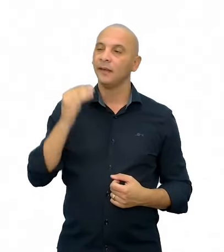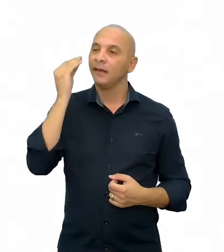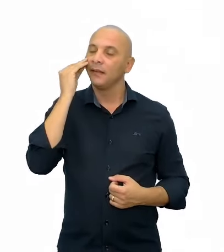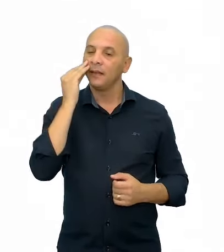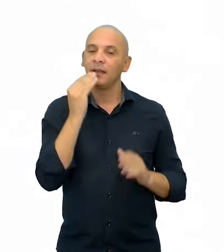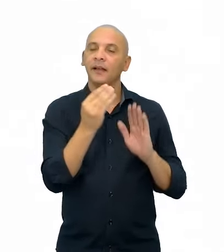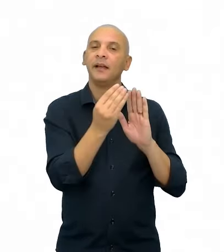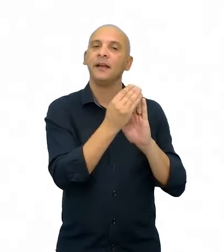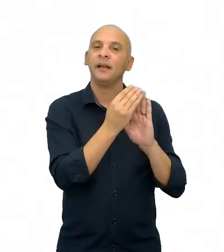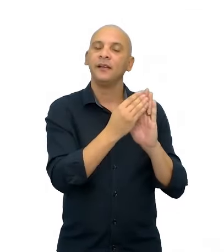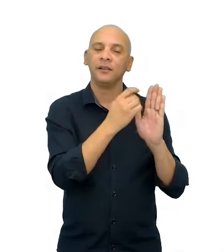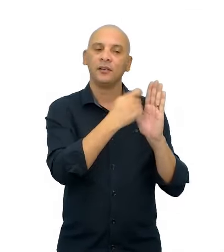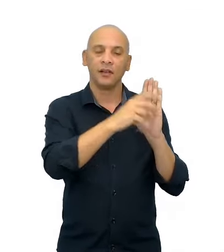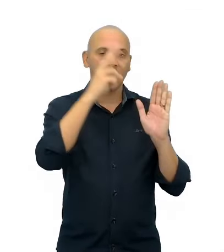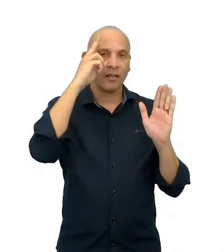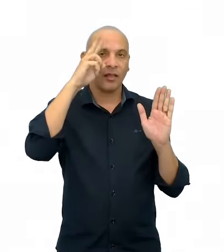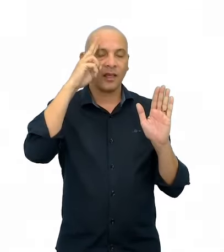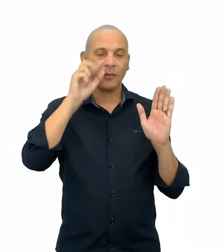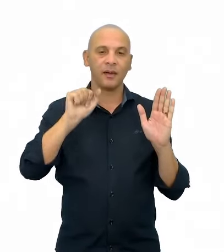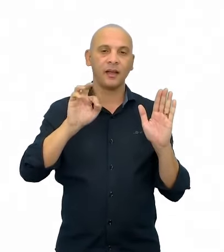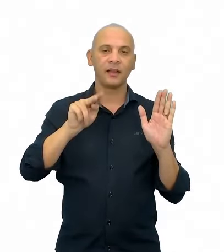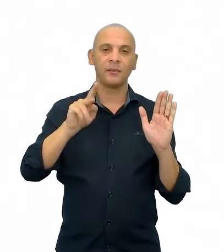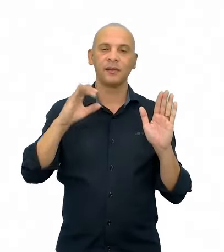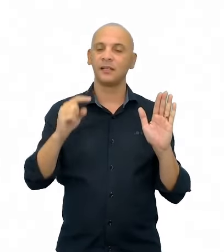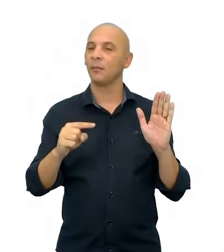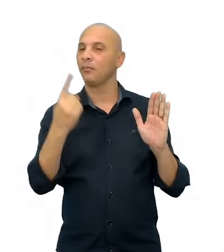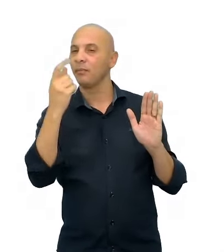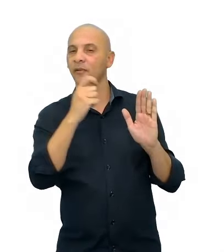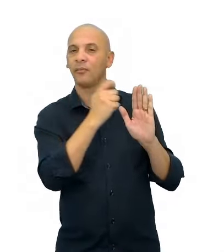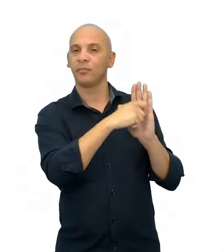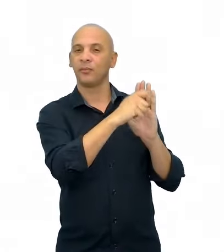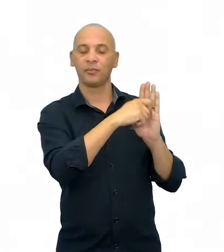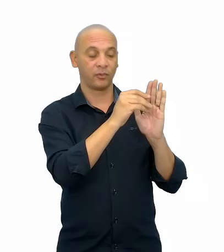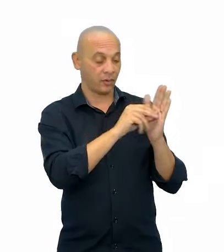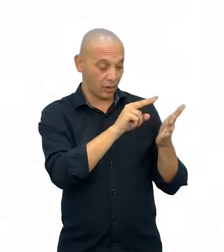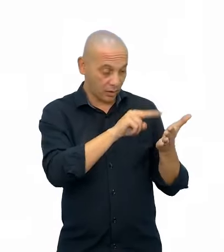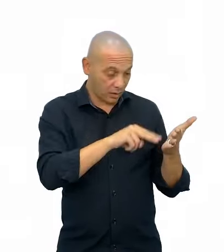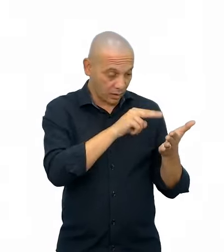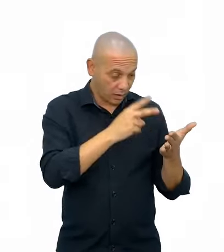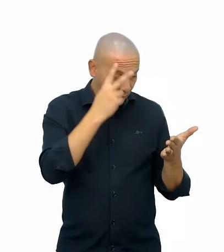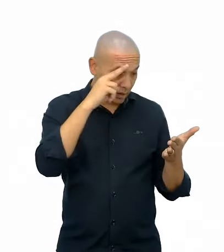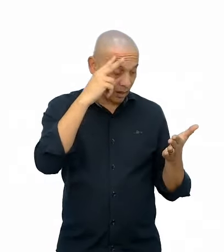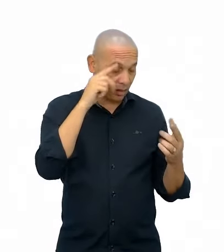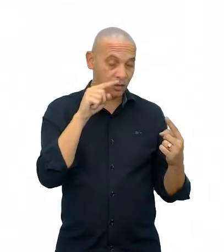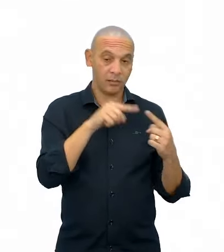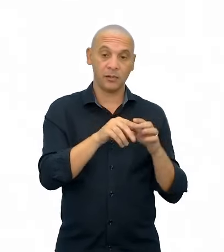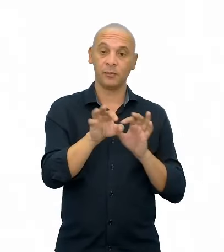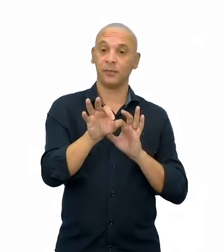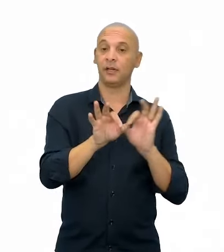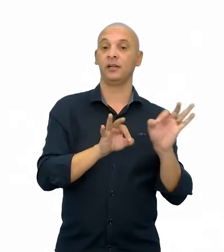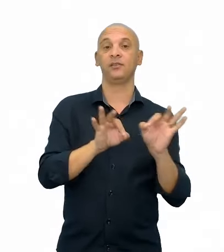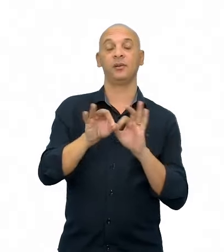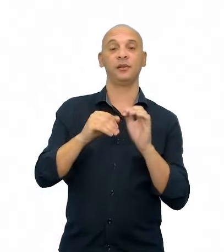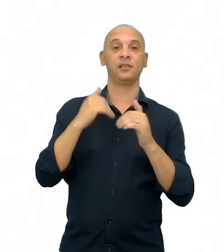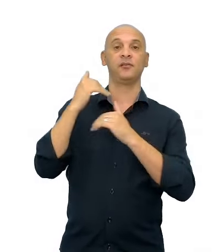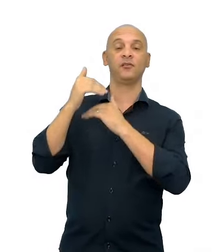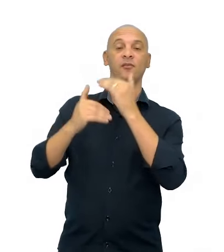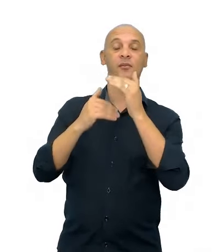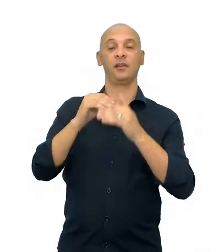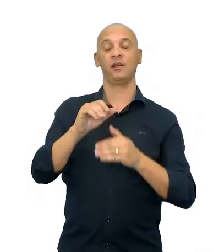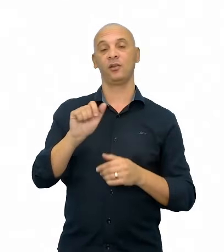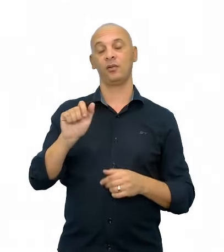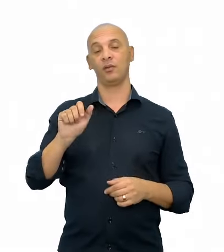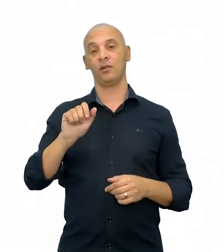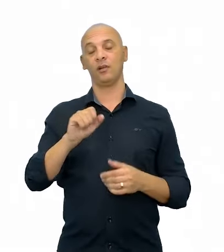Buscar os registros iniciados lá na TPC da semana A, referente aos planejamentos do desenvolvimento